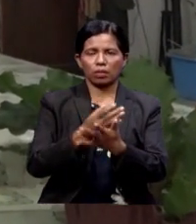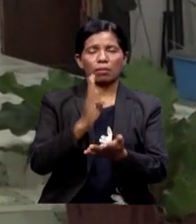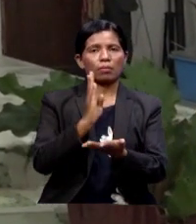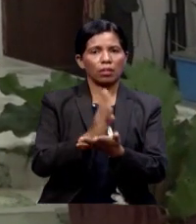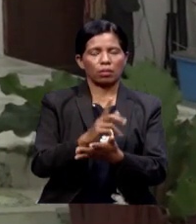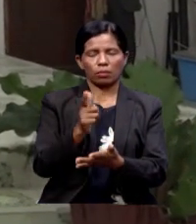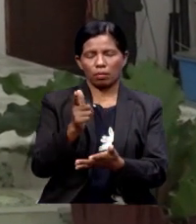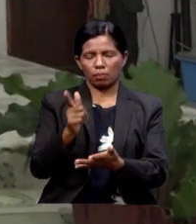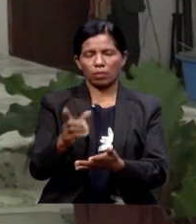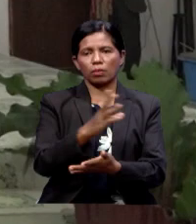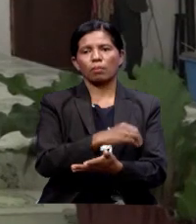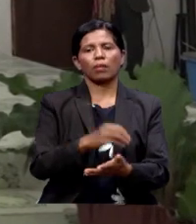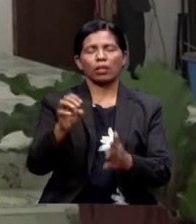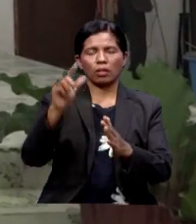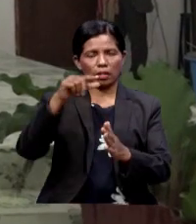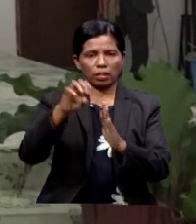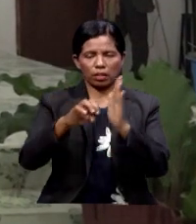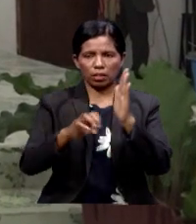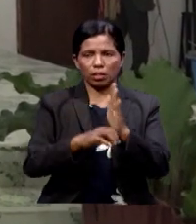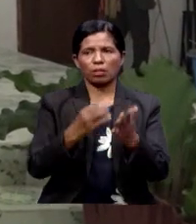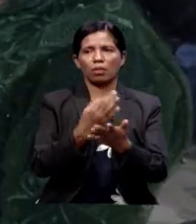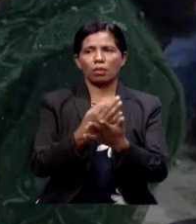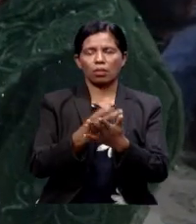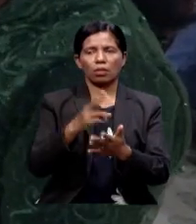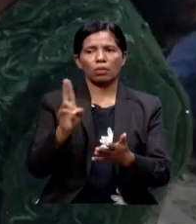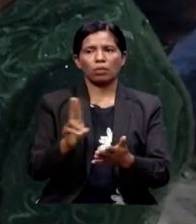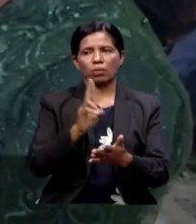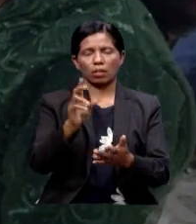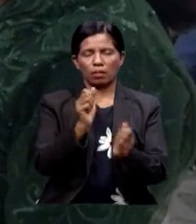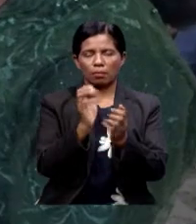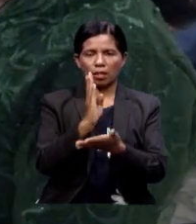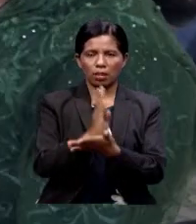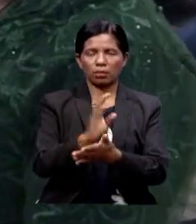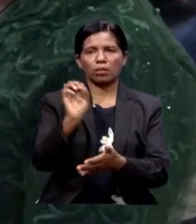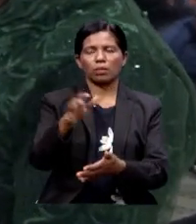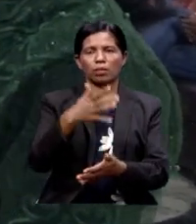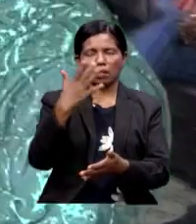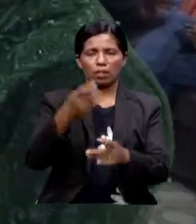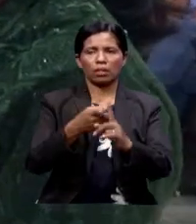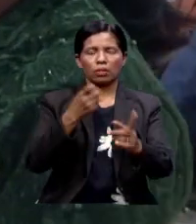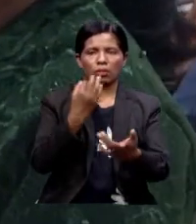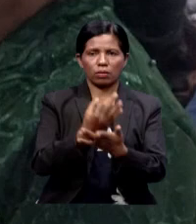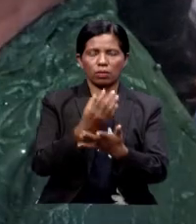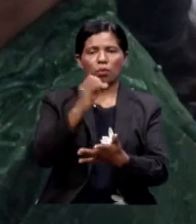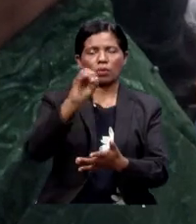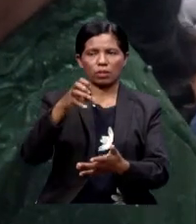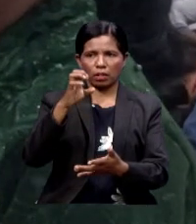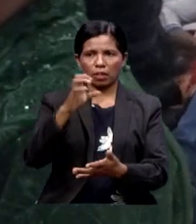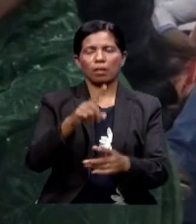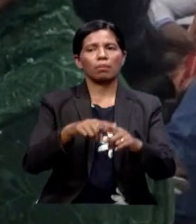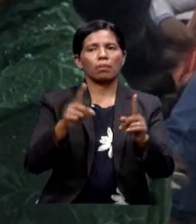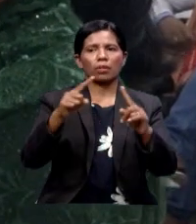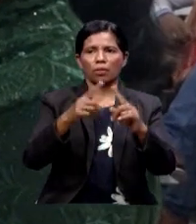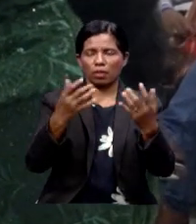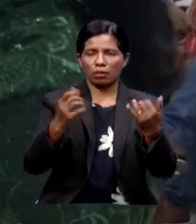resin bako frestadu husi reseta ne uza ona bilang sa nulu resin lima li husi orsamento geral estadu mebeto